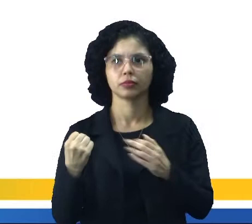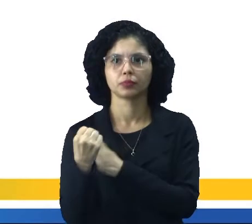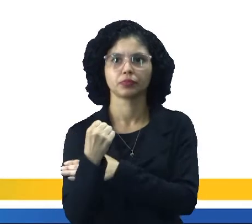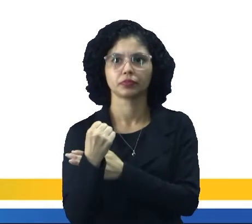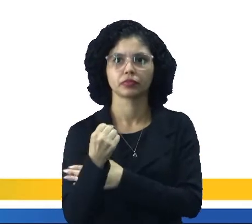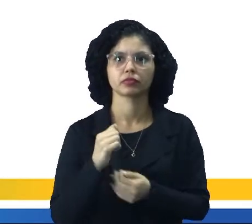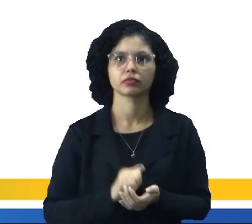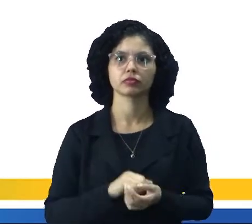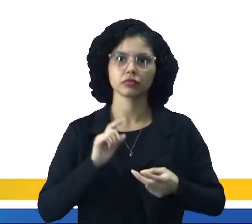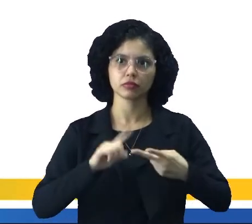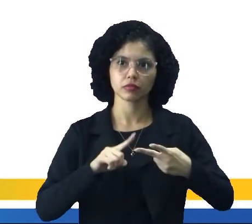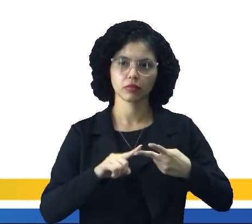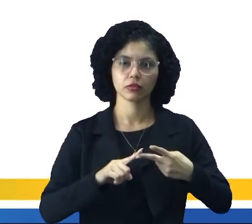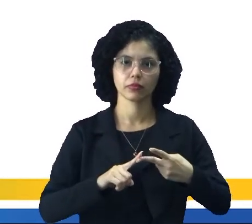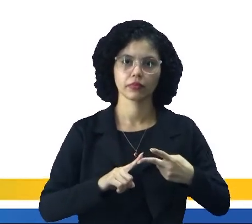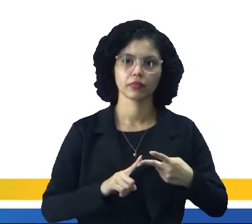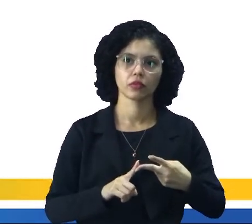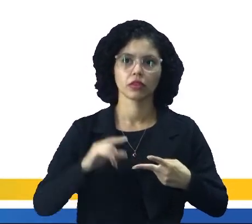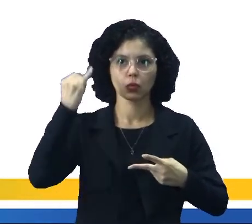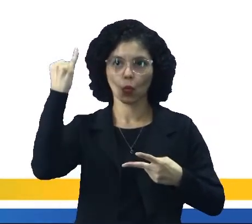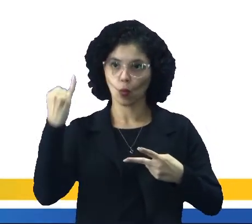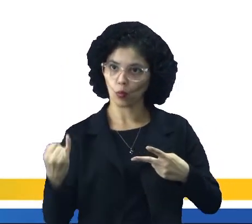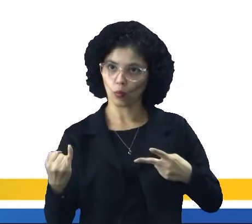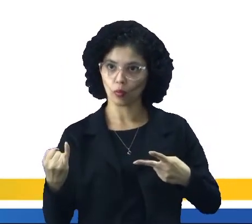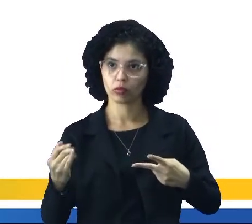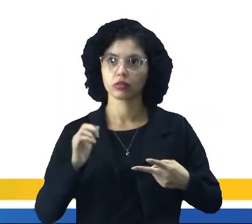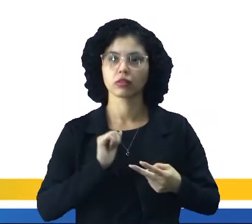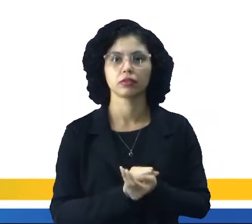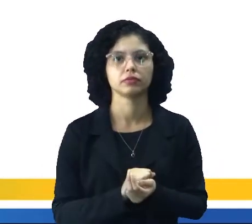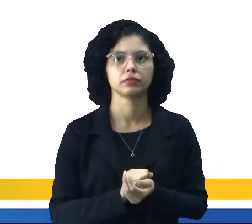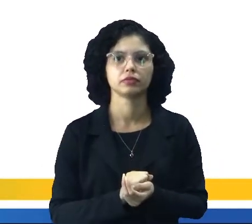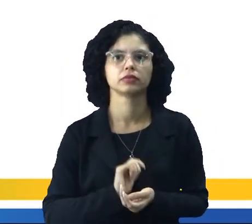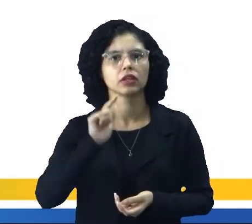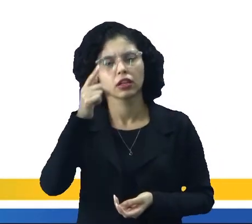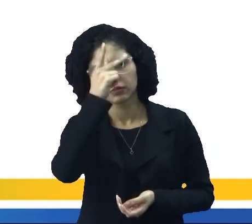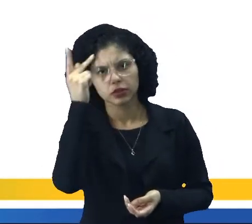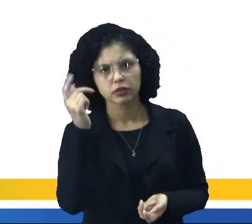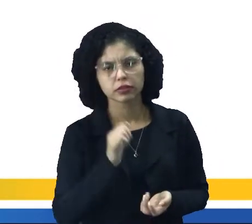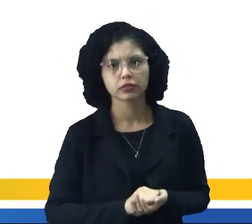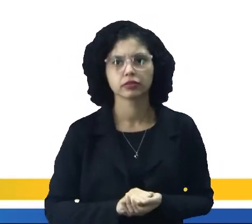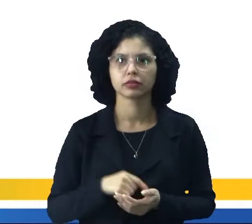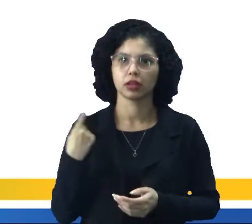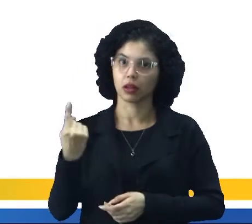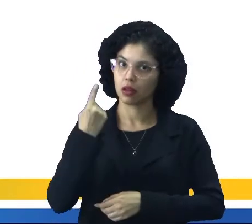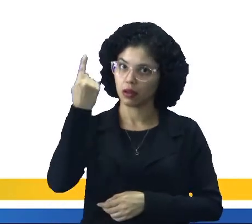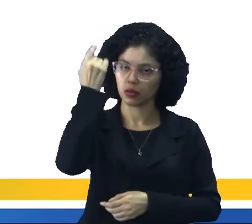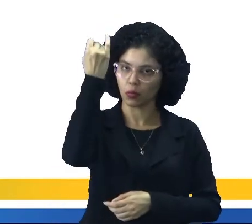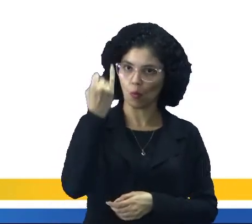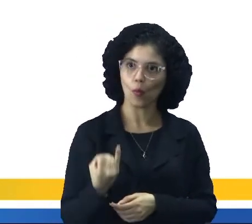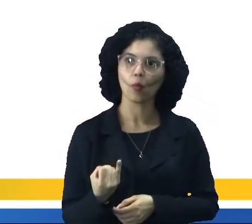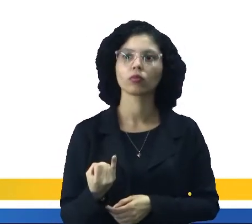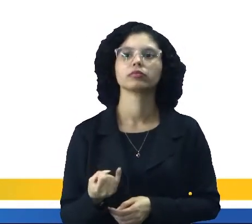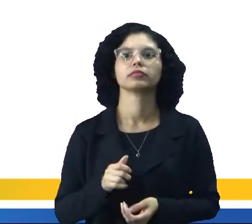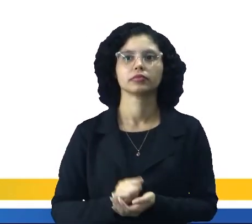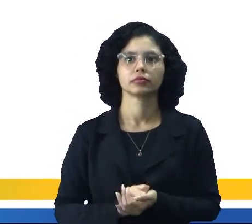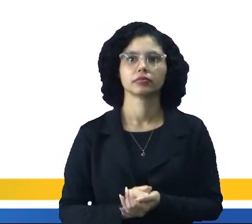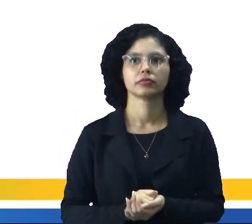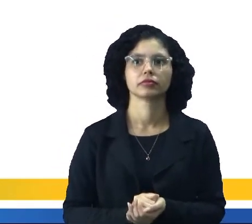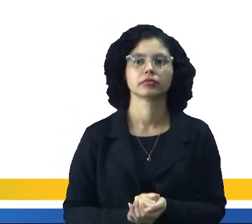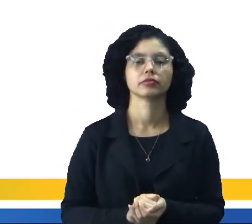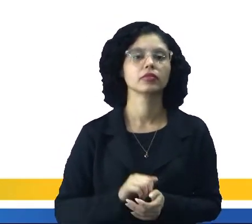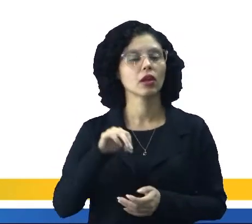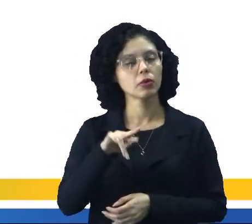força. Ectomorfos, que são corpos magros, longilíneos, que seriam aquelas pessoas um pouco mais compridas e magras, que aí teria